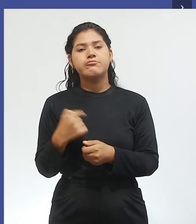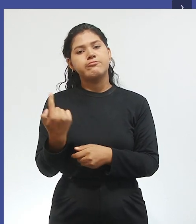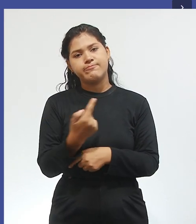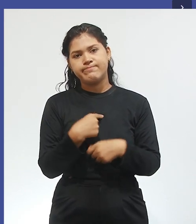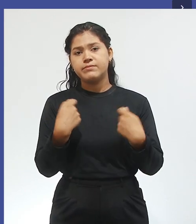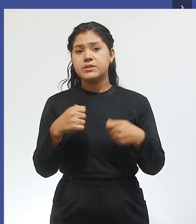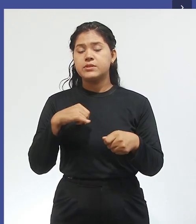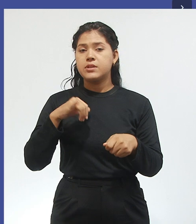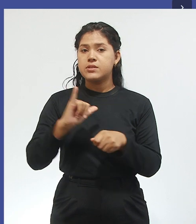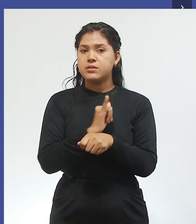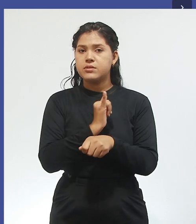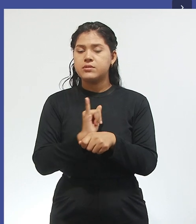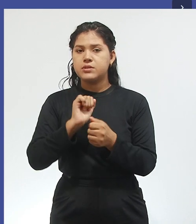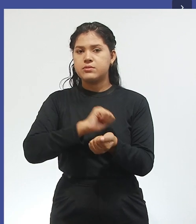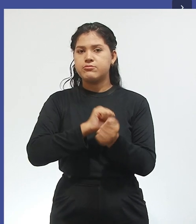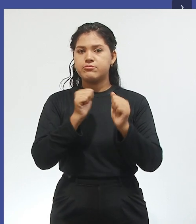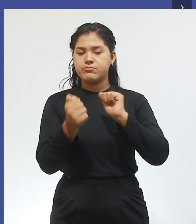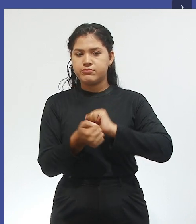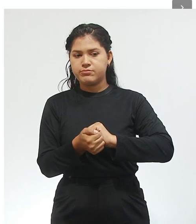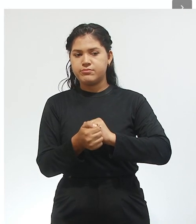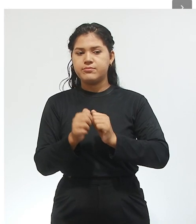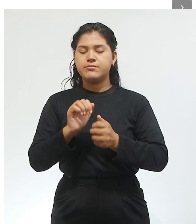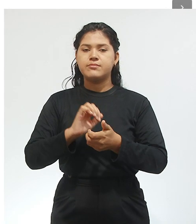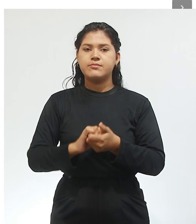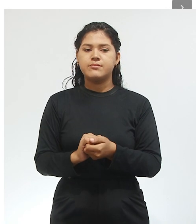gente precisa ter estratégias, né?